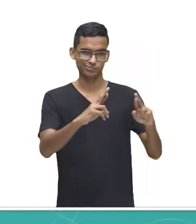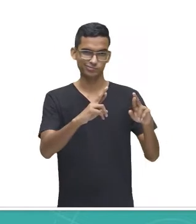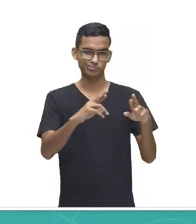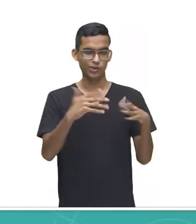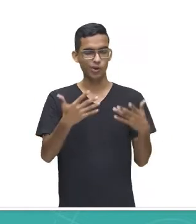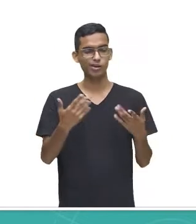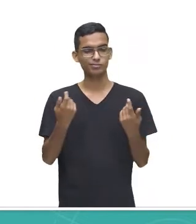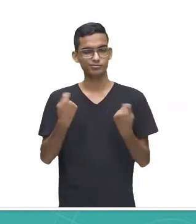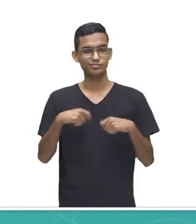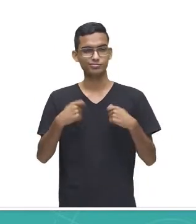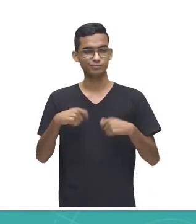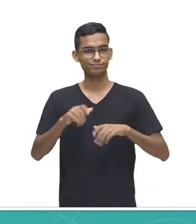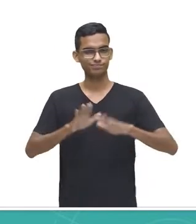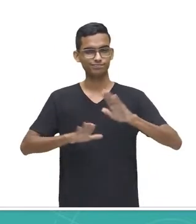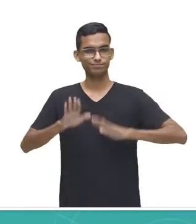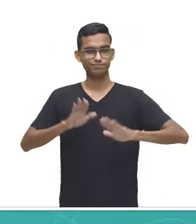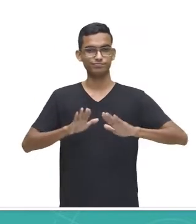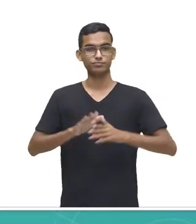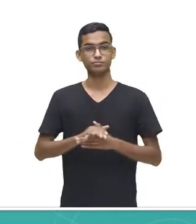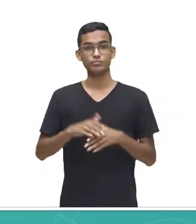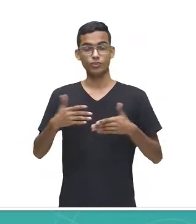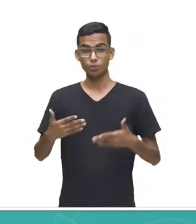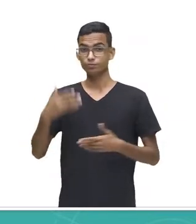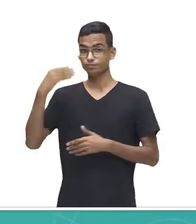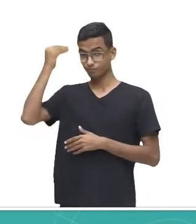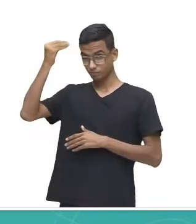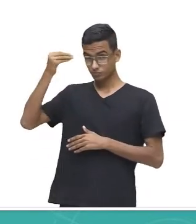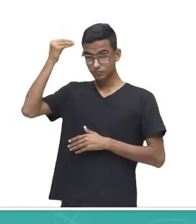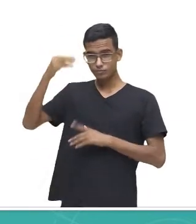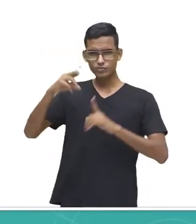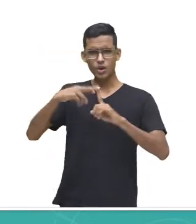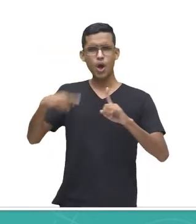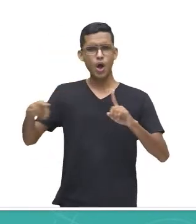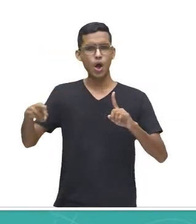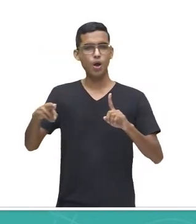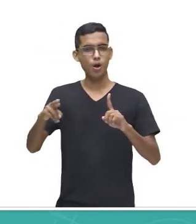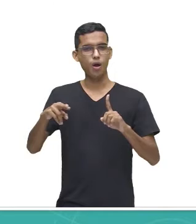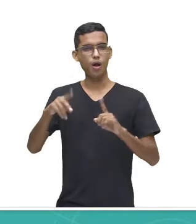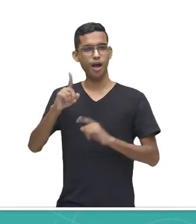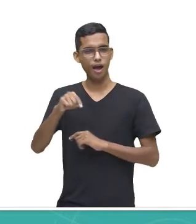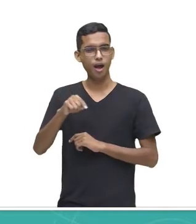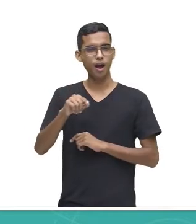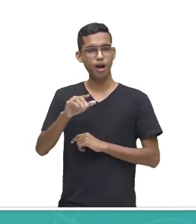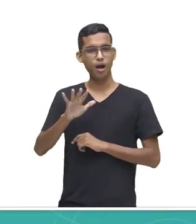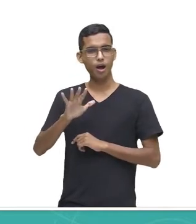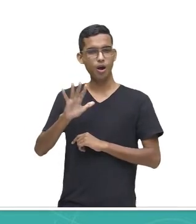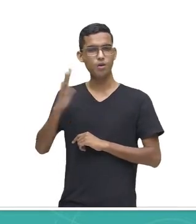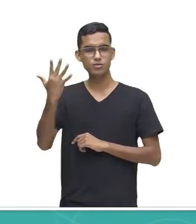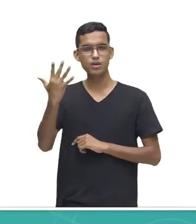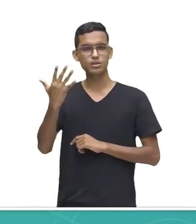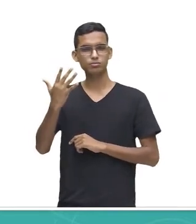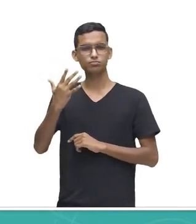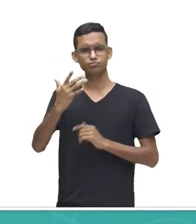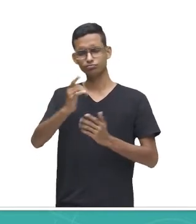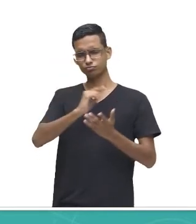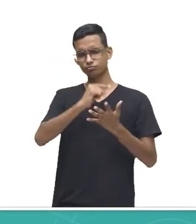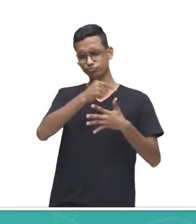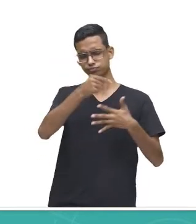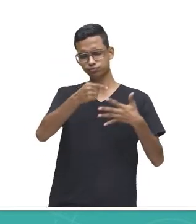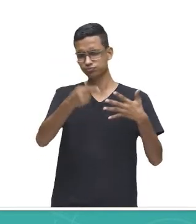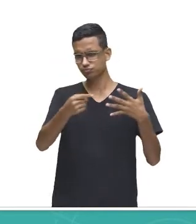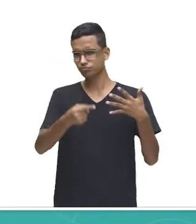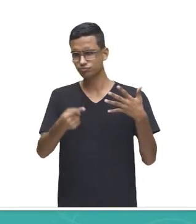experiência religiosa, gente, ela se dá de várias maneiras e essas várias